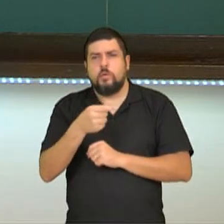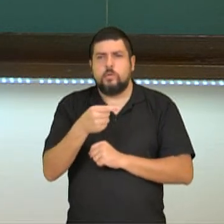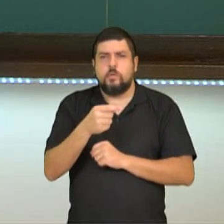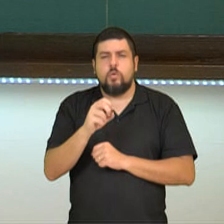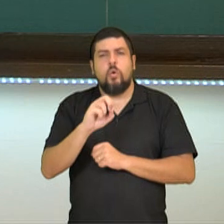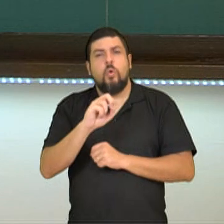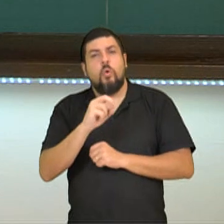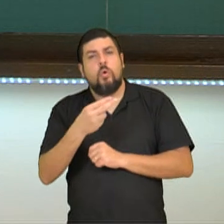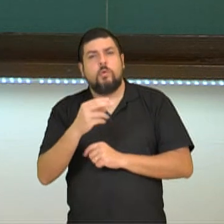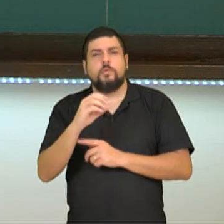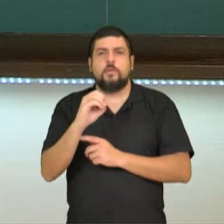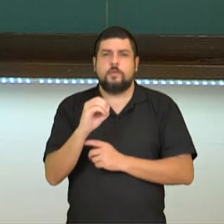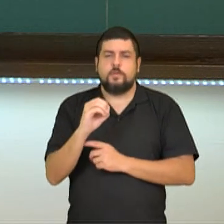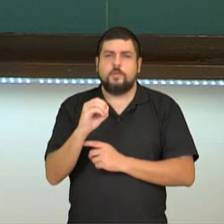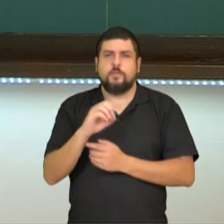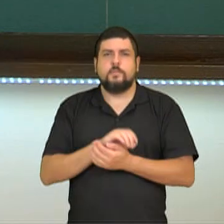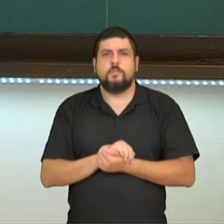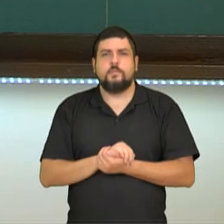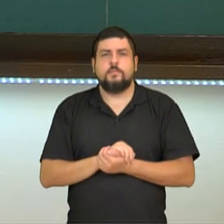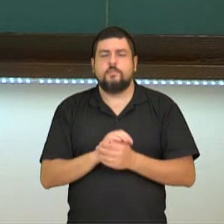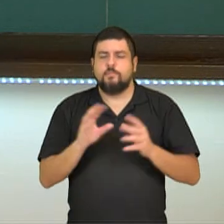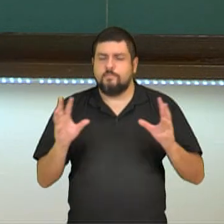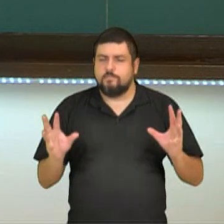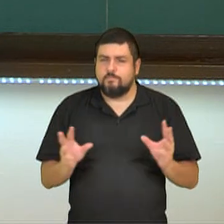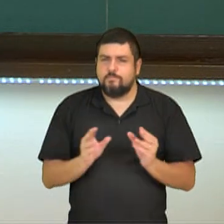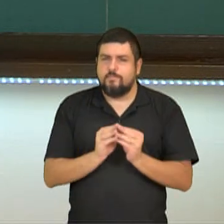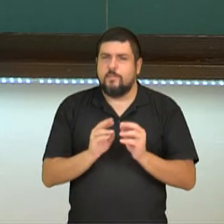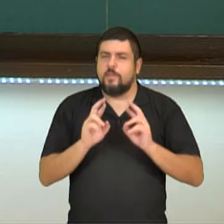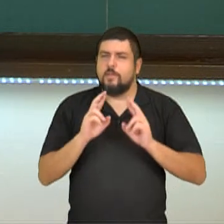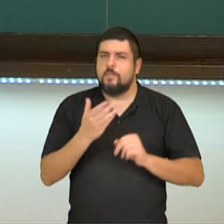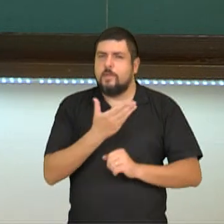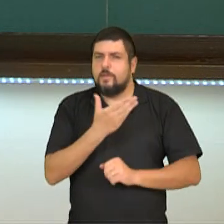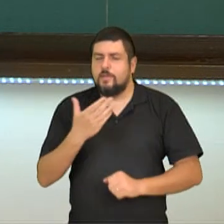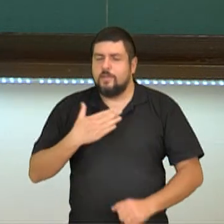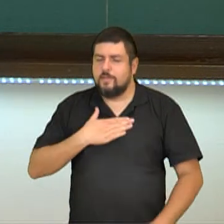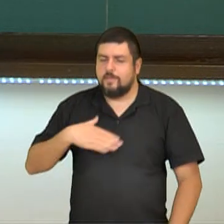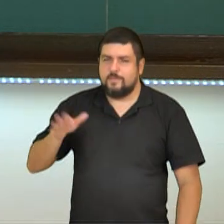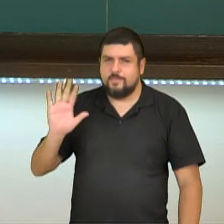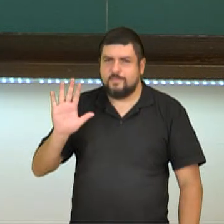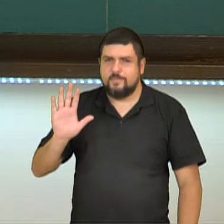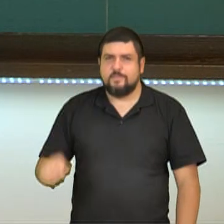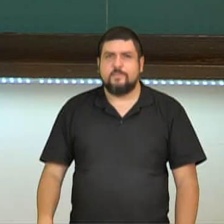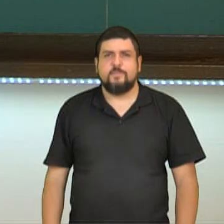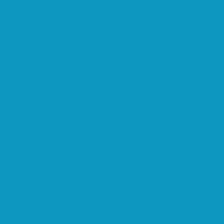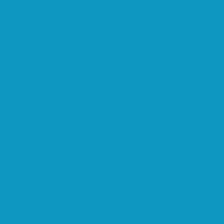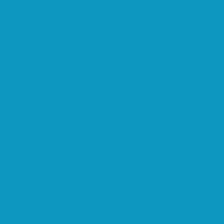igual a zero, tá bom? Então é isso, espero que vocês tenham gostado. Até breve!